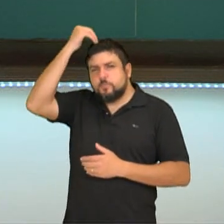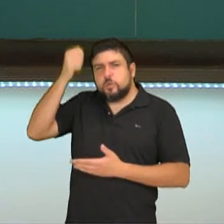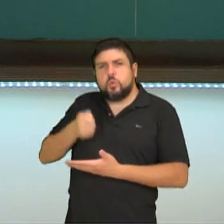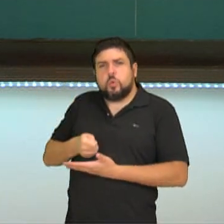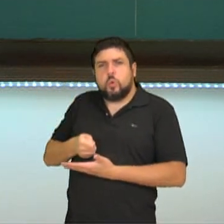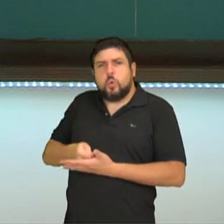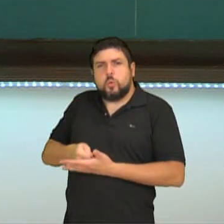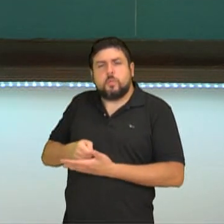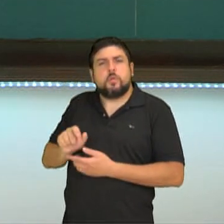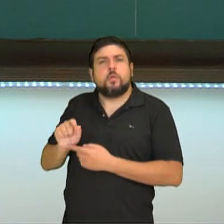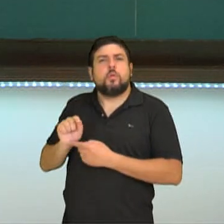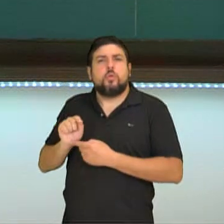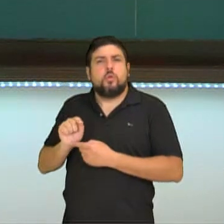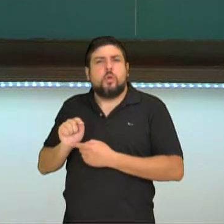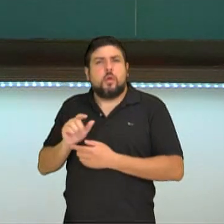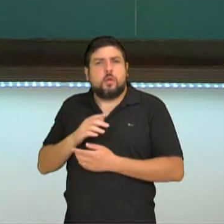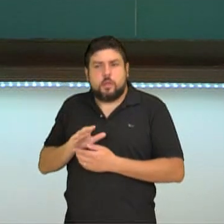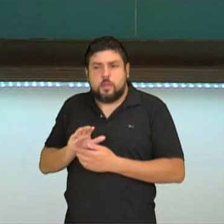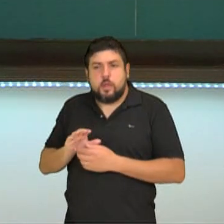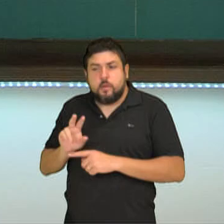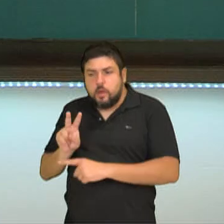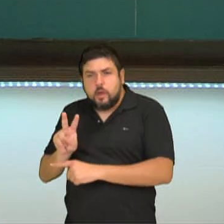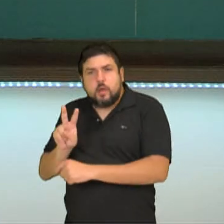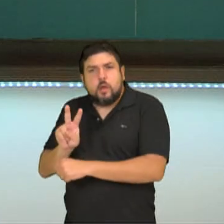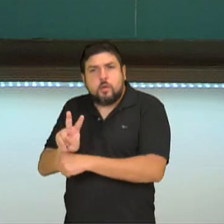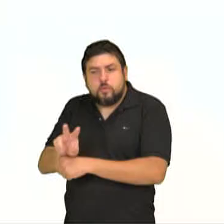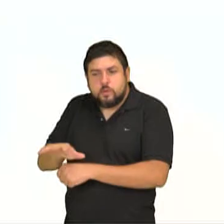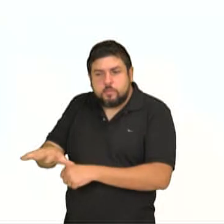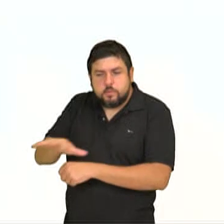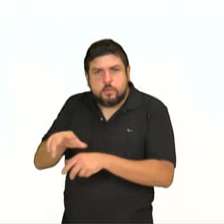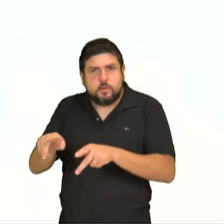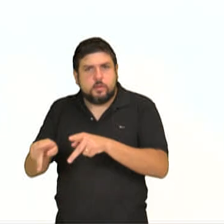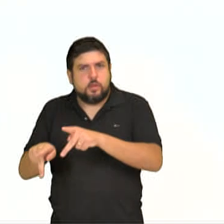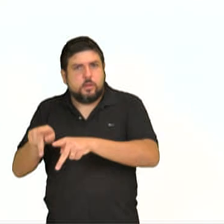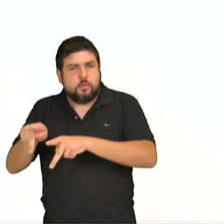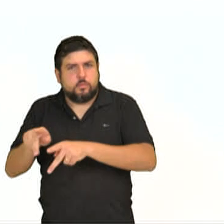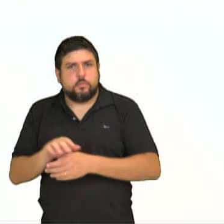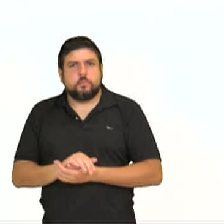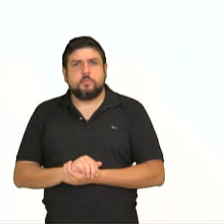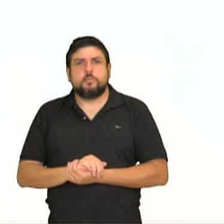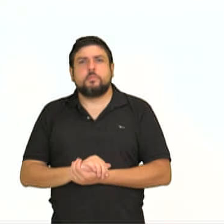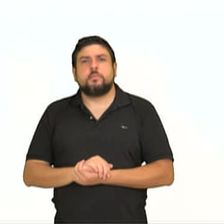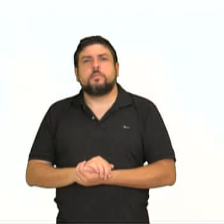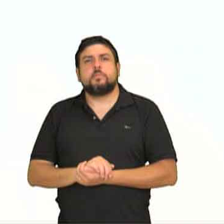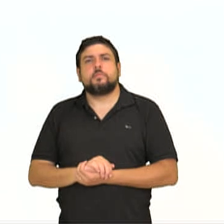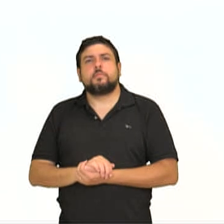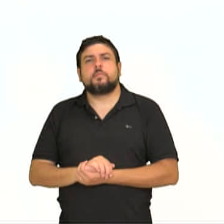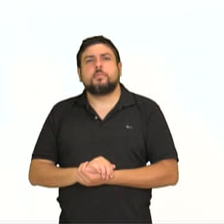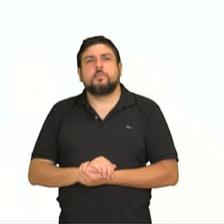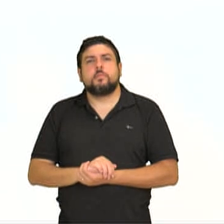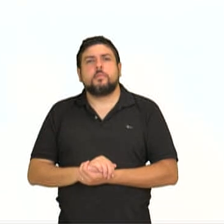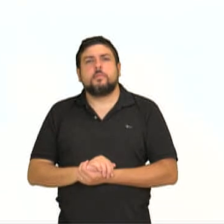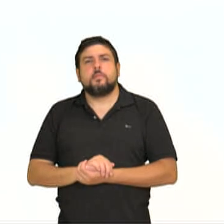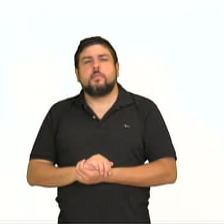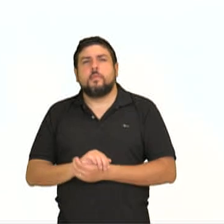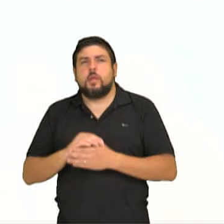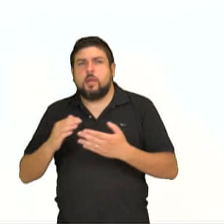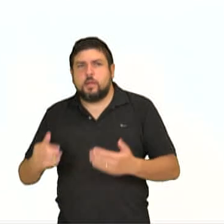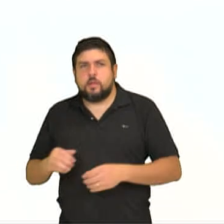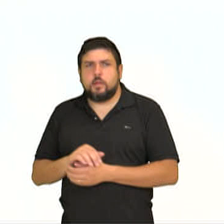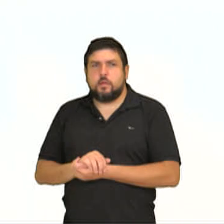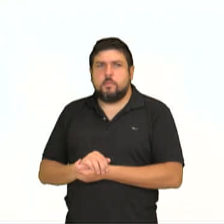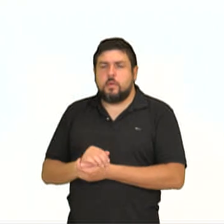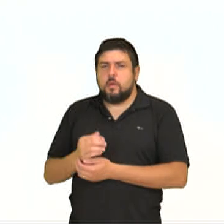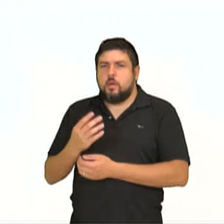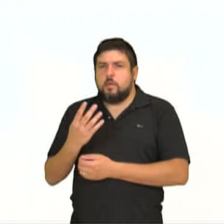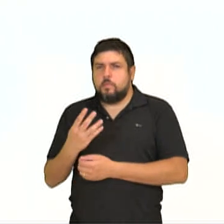a deixar os plebeus, né, conquistarem seus direitos, né? A gente vai ter então, em 494,